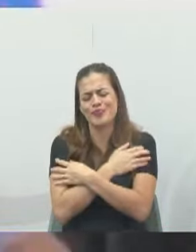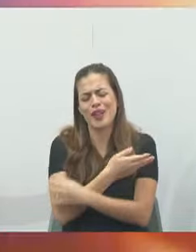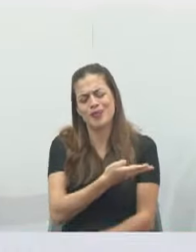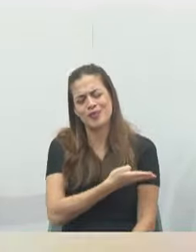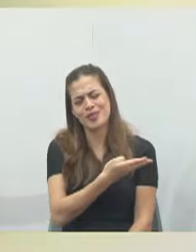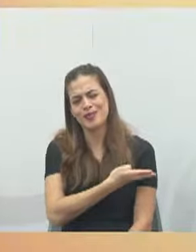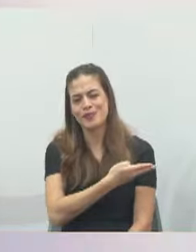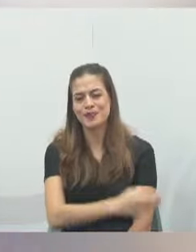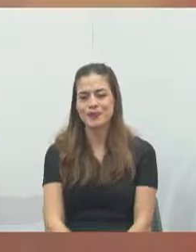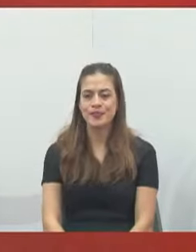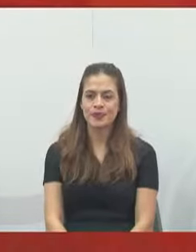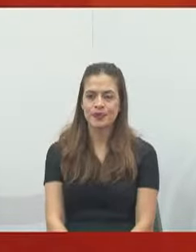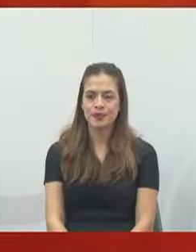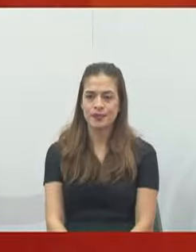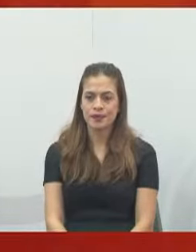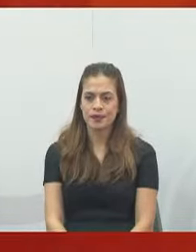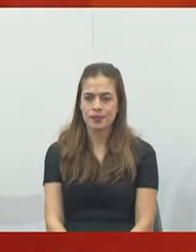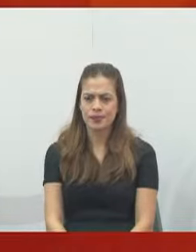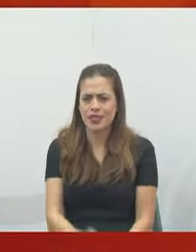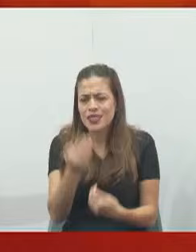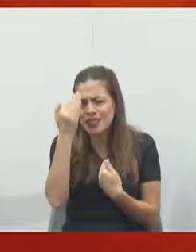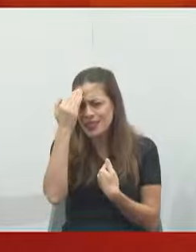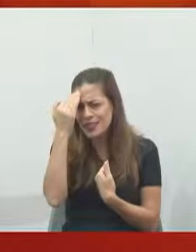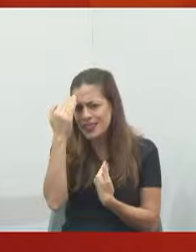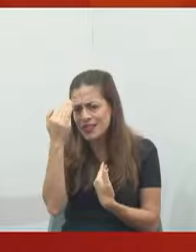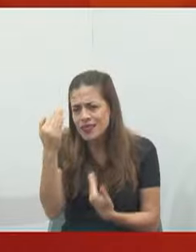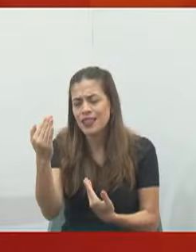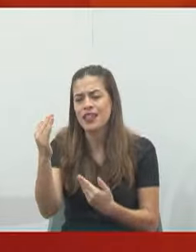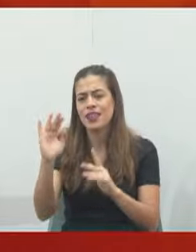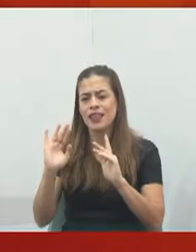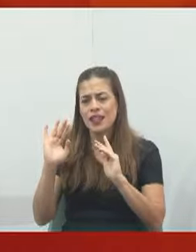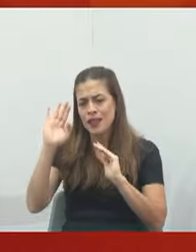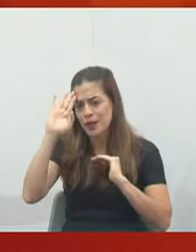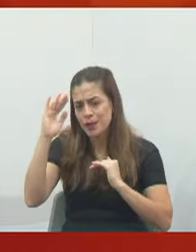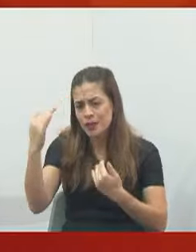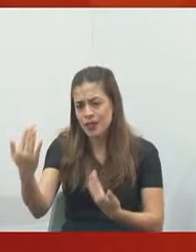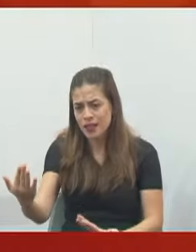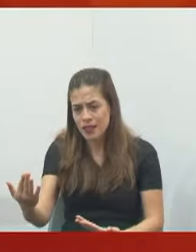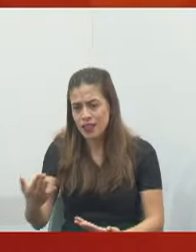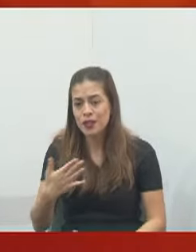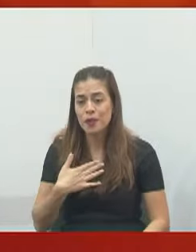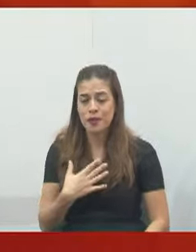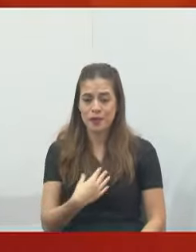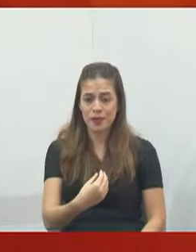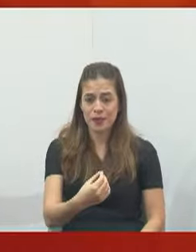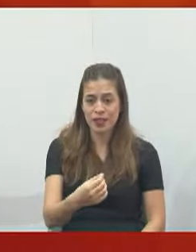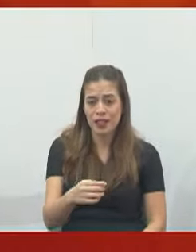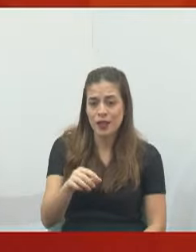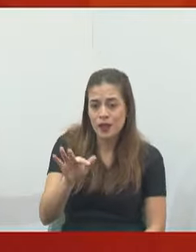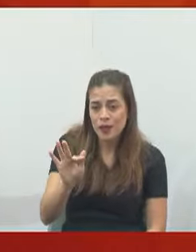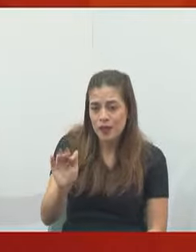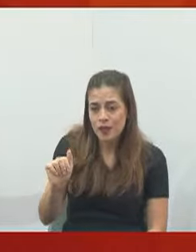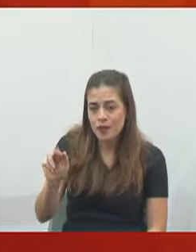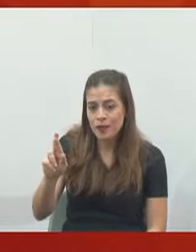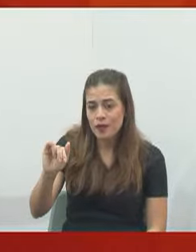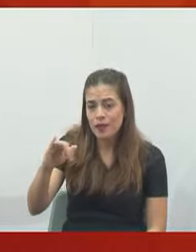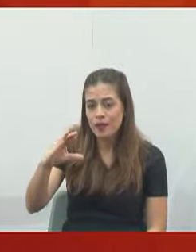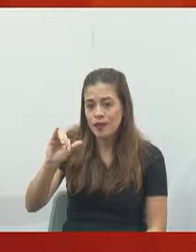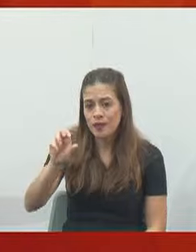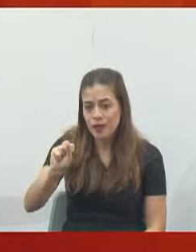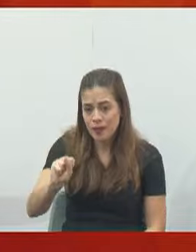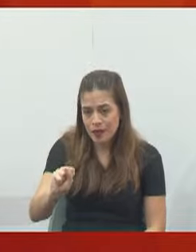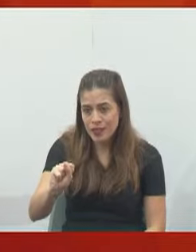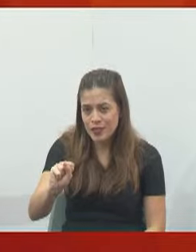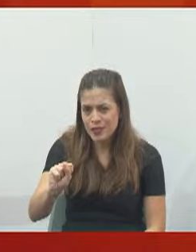amigo. Sou grata com esta homenagem ao meu filho Fabrícios. Filho,